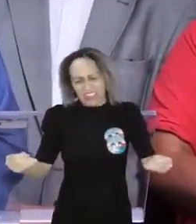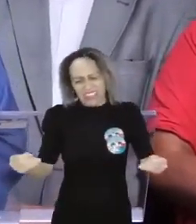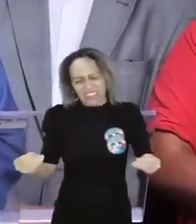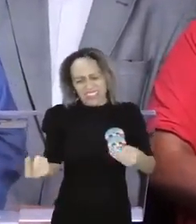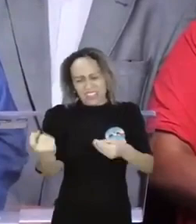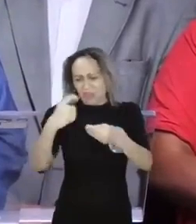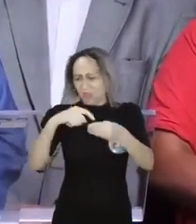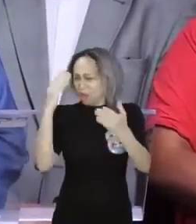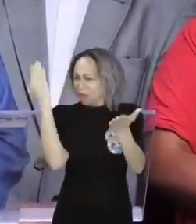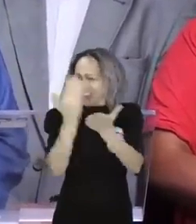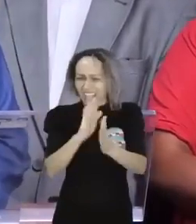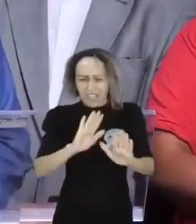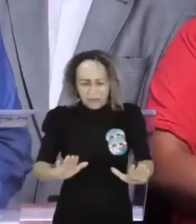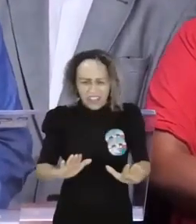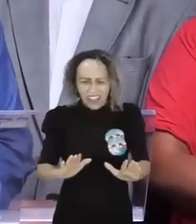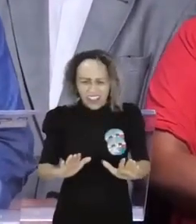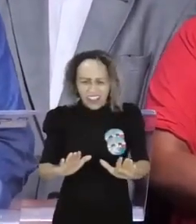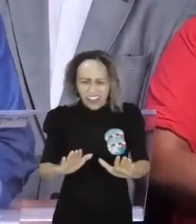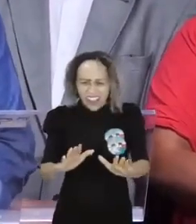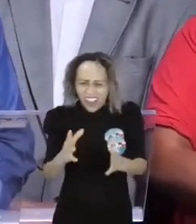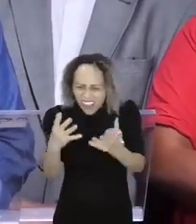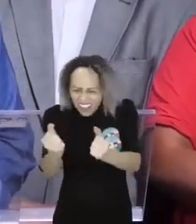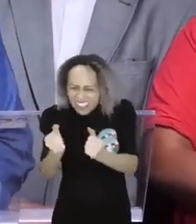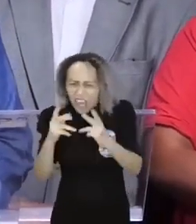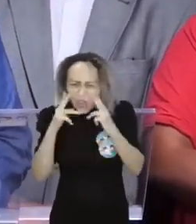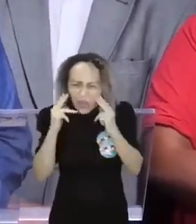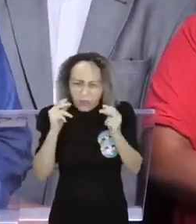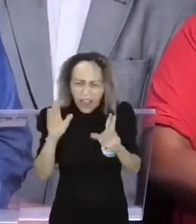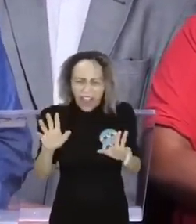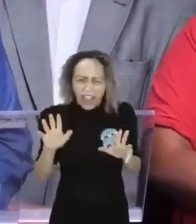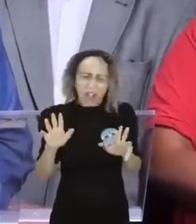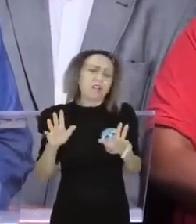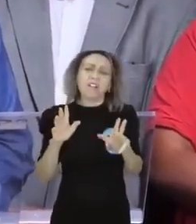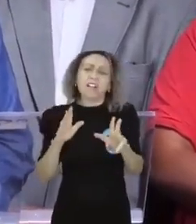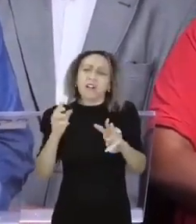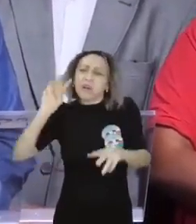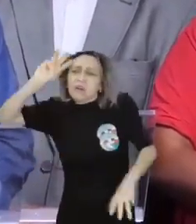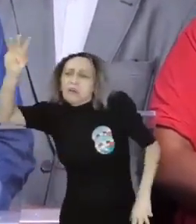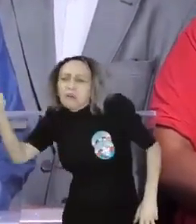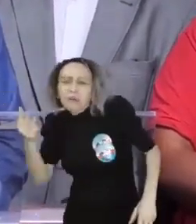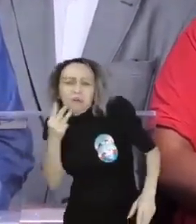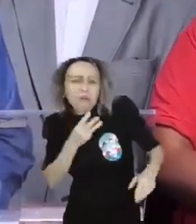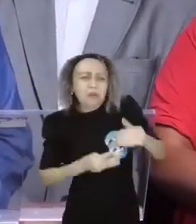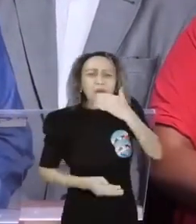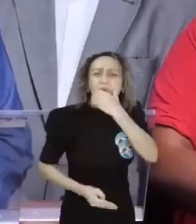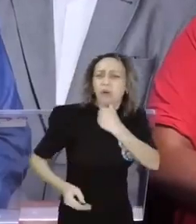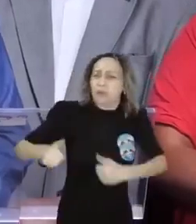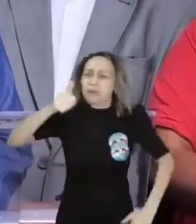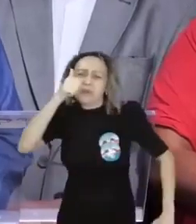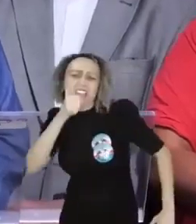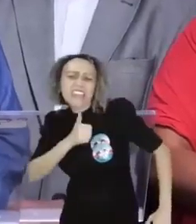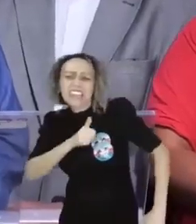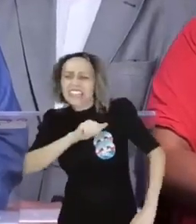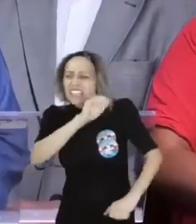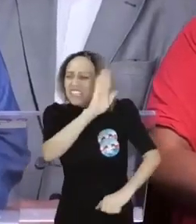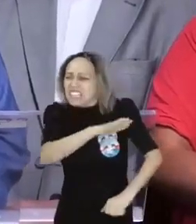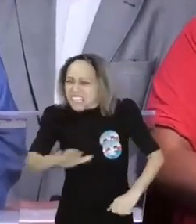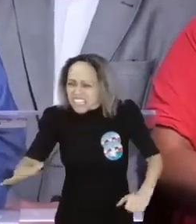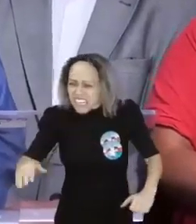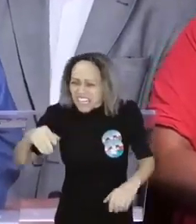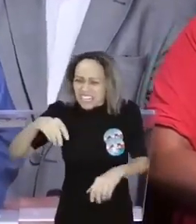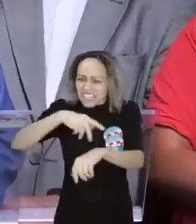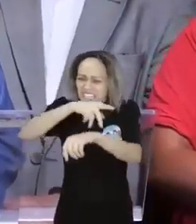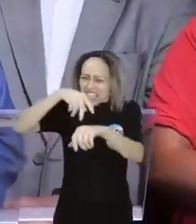podemos aceitar como normal que milhões de homens, mulheres e crianças neste país não tenham o que